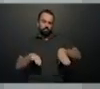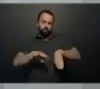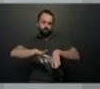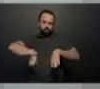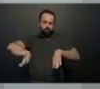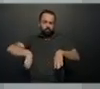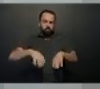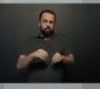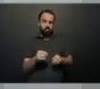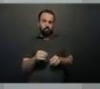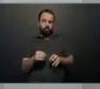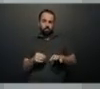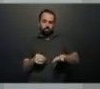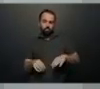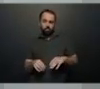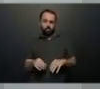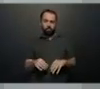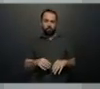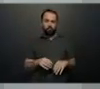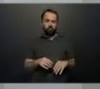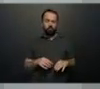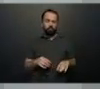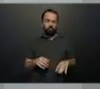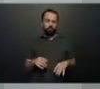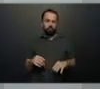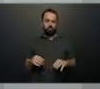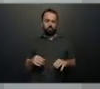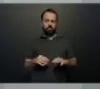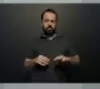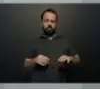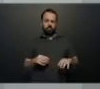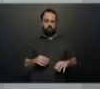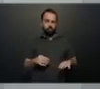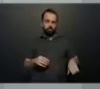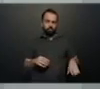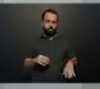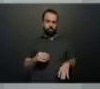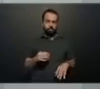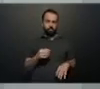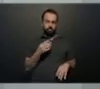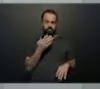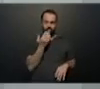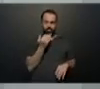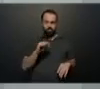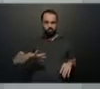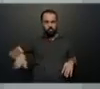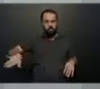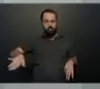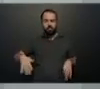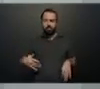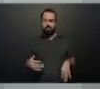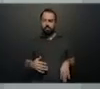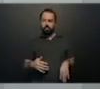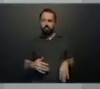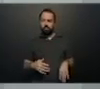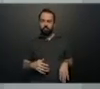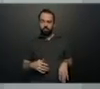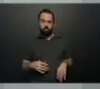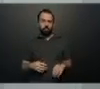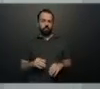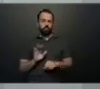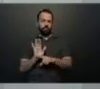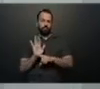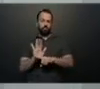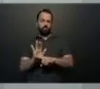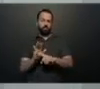do lixo orgânico, né? Porque você vai estar evitando toda aquela dificuldade e aqueles problemas do